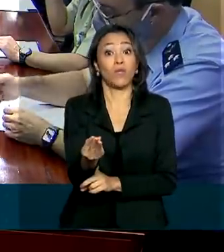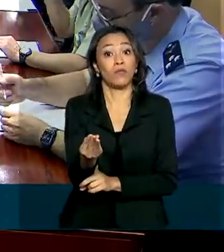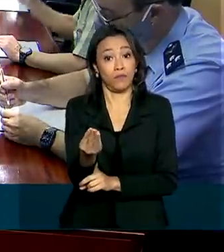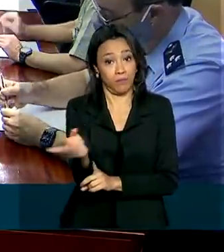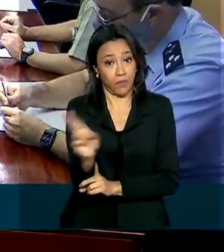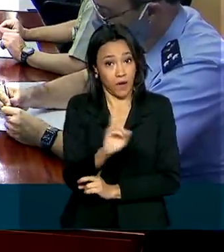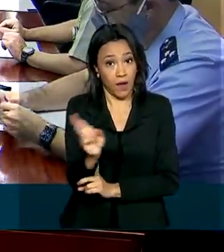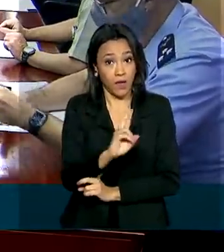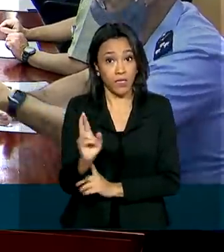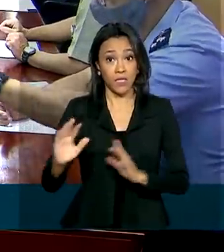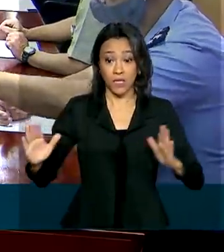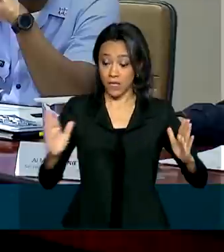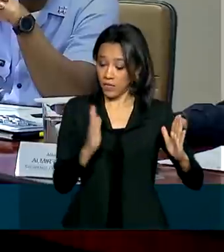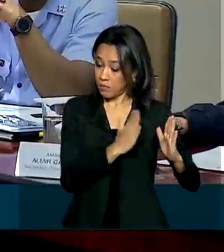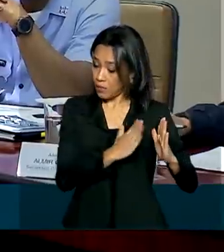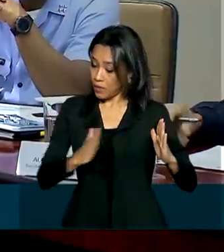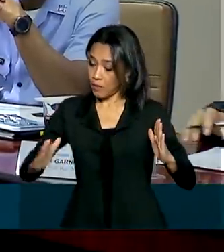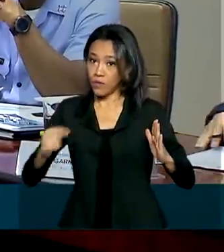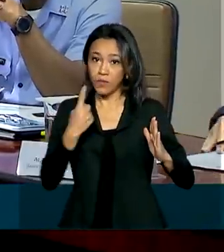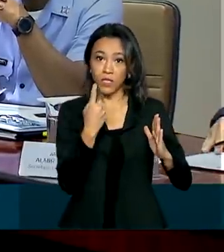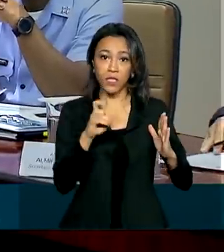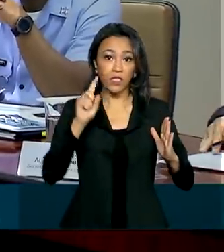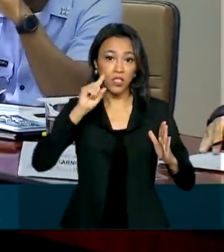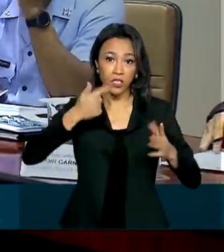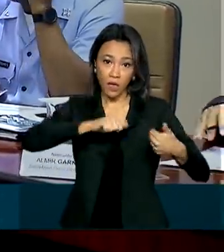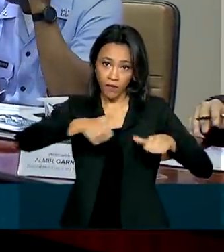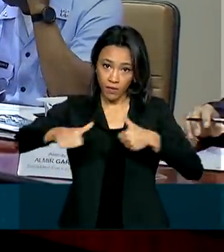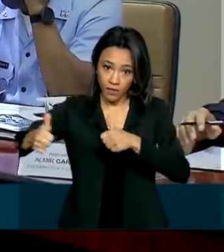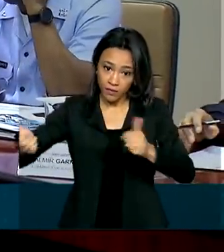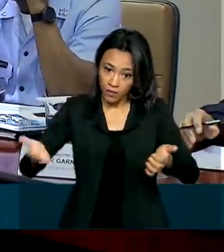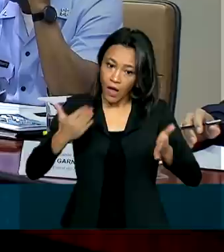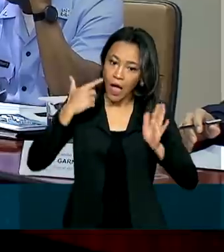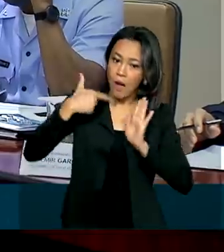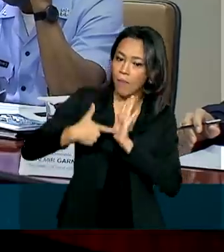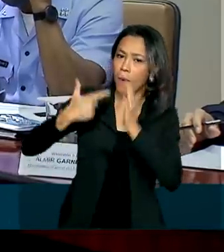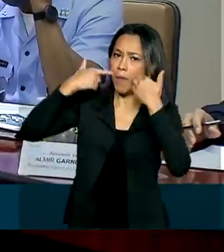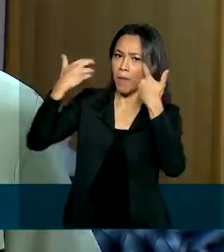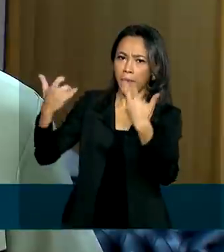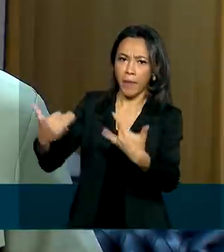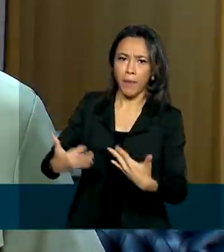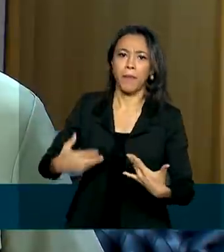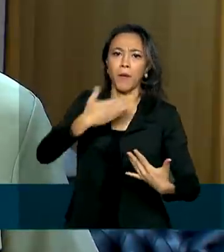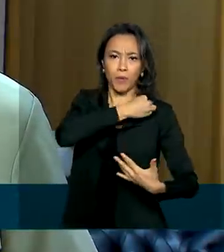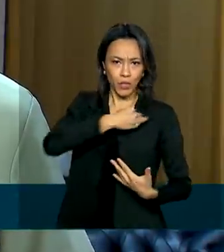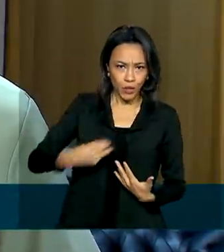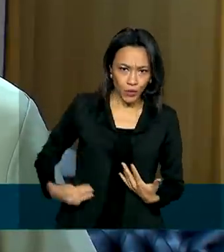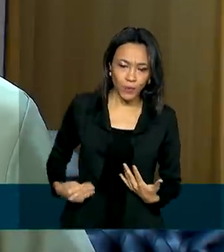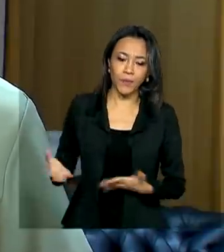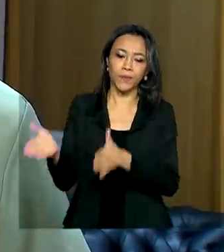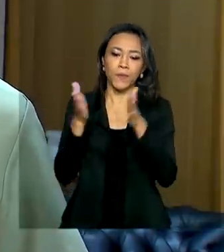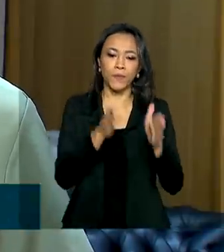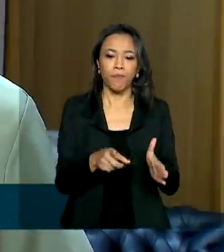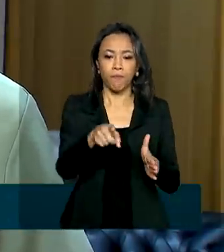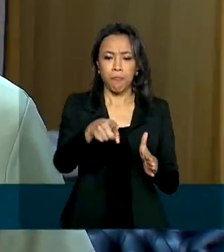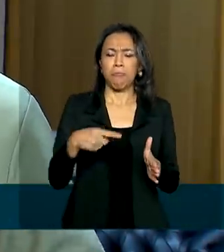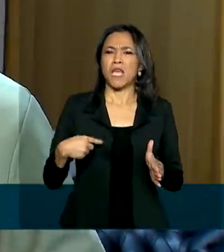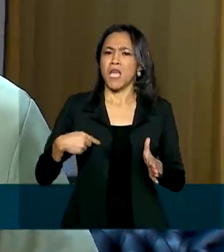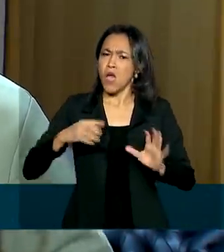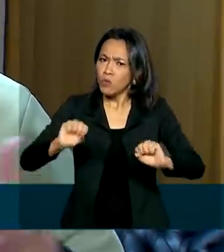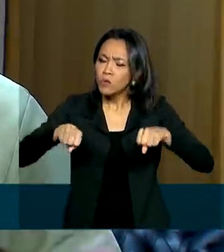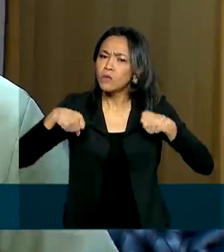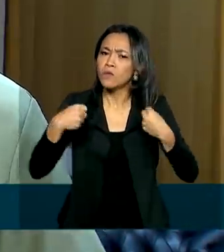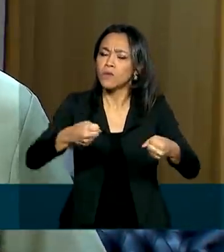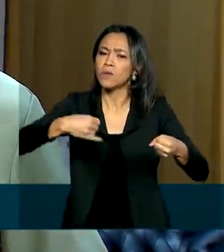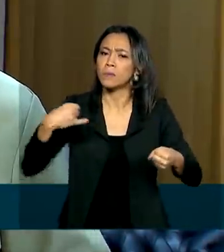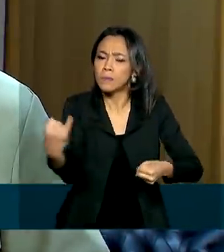balanço dos 15 dias da operação foi apresentado ao ministro da Defesa, aqui em Brasília. É um esforço importante do Ministério da Defesa, sempre